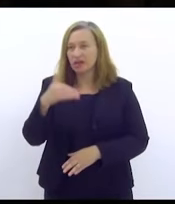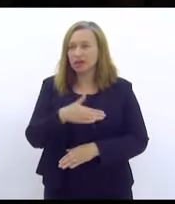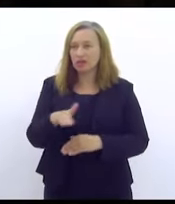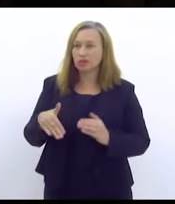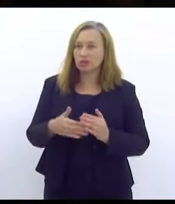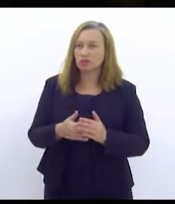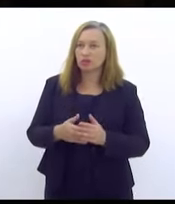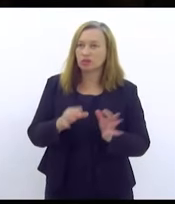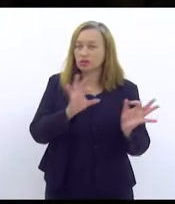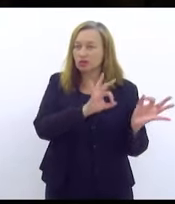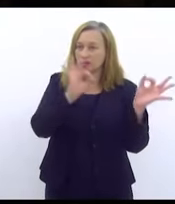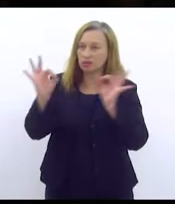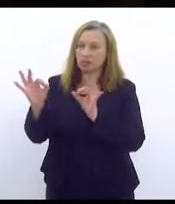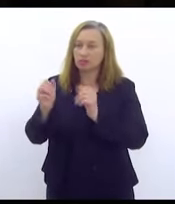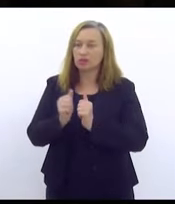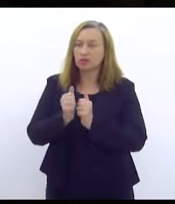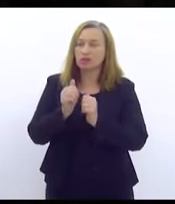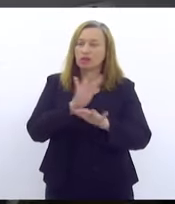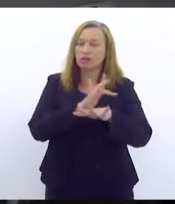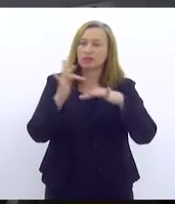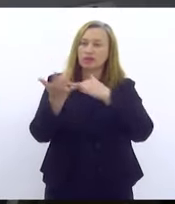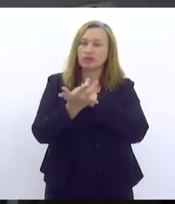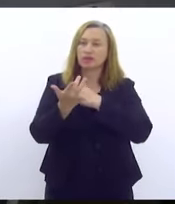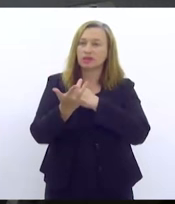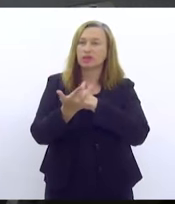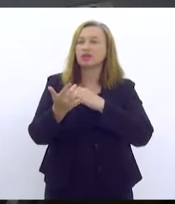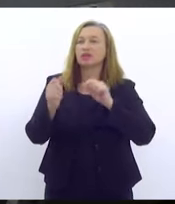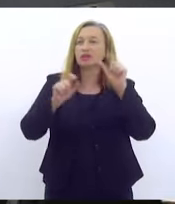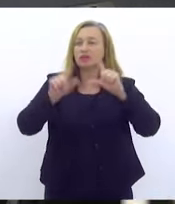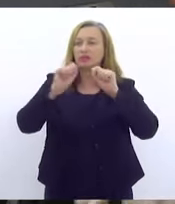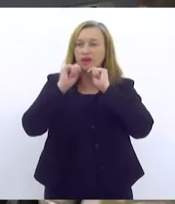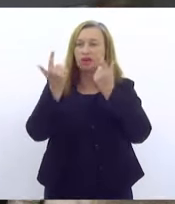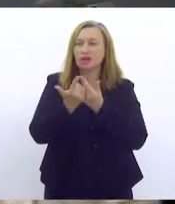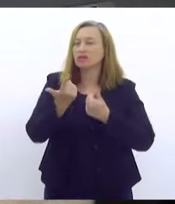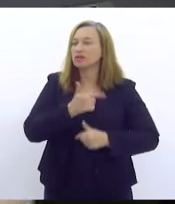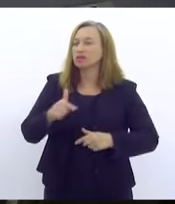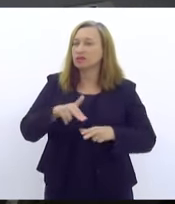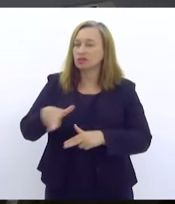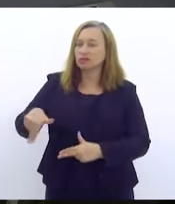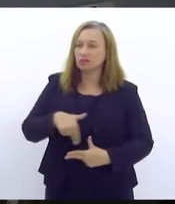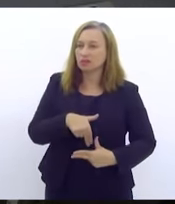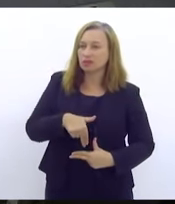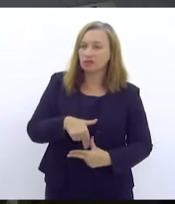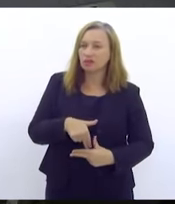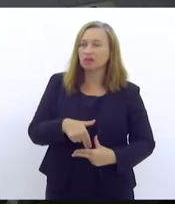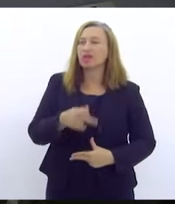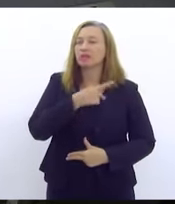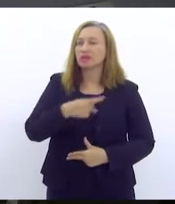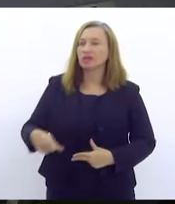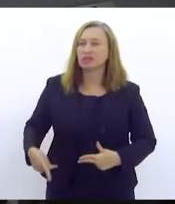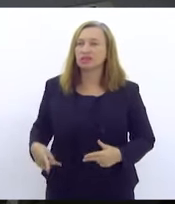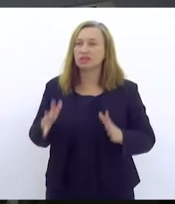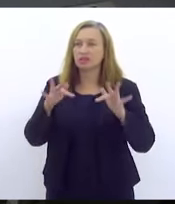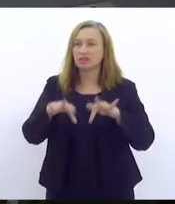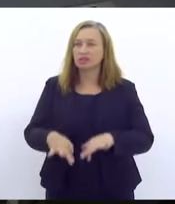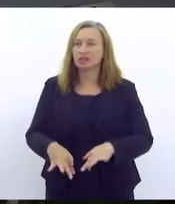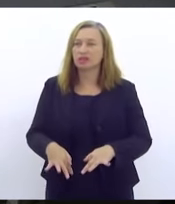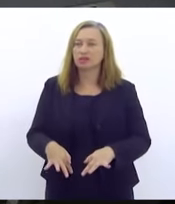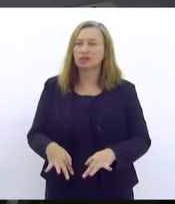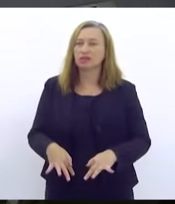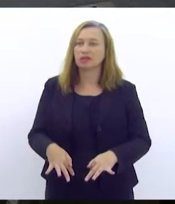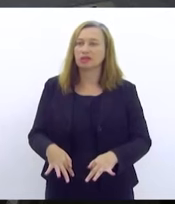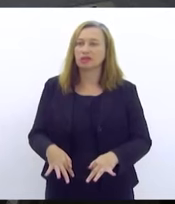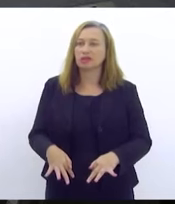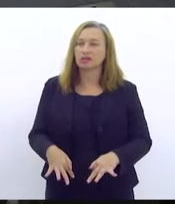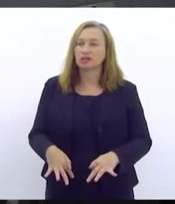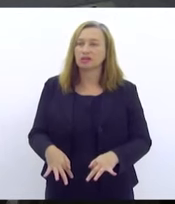que nos acompanham pela TV Alerj. Não havendo mais oradores inscritos, a presidência declara encerrada